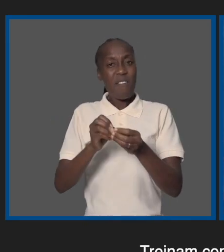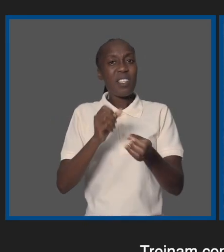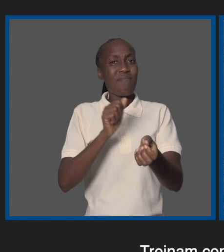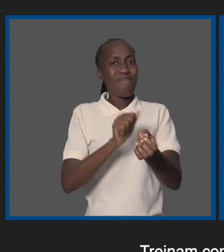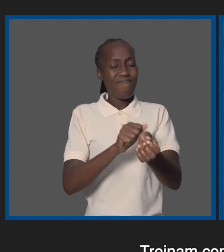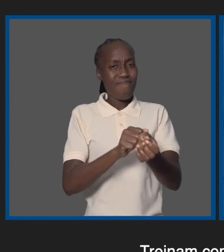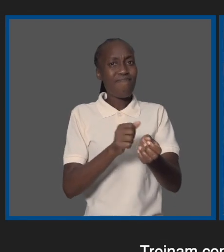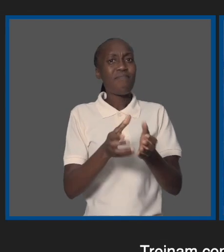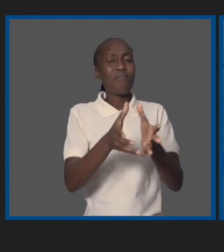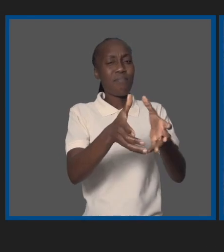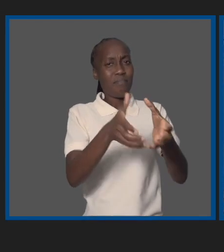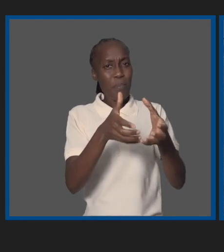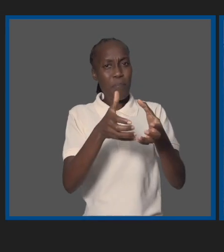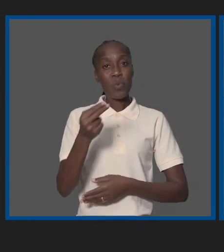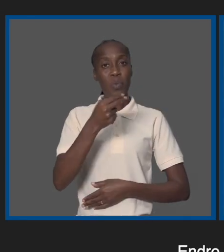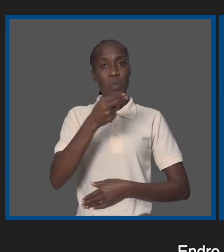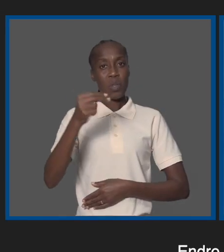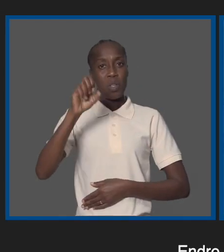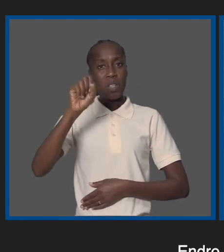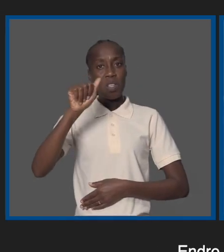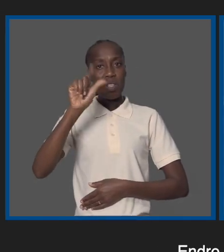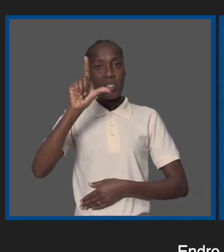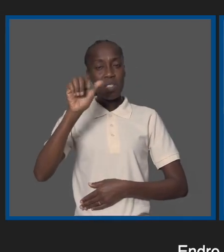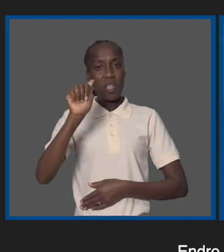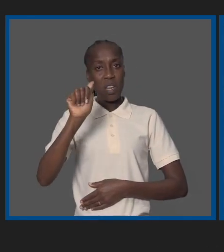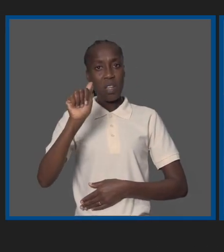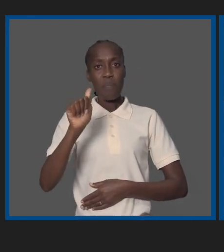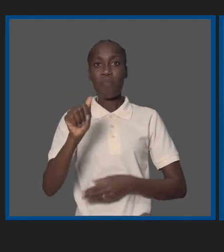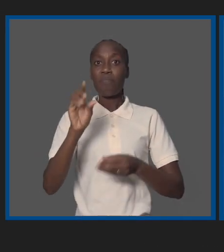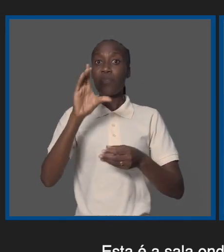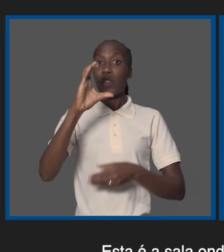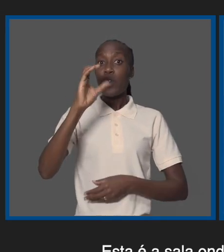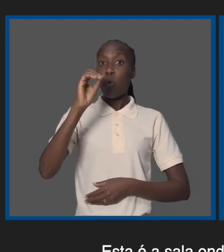são os cardianos. Exato. Andrew, aqui onde que estamos?